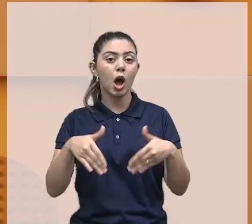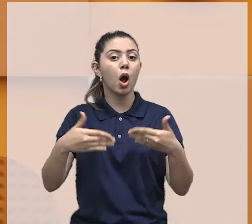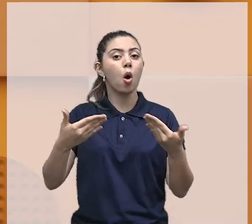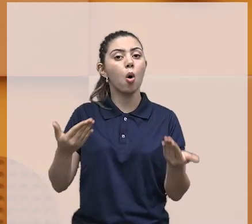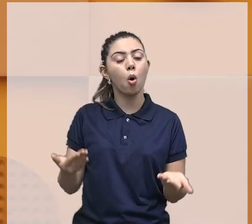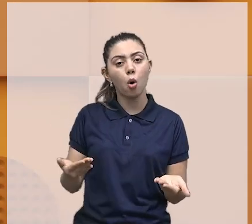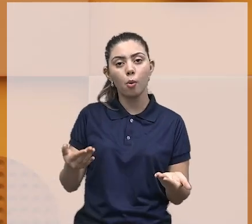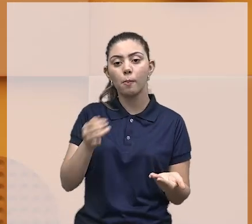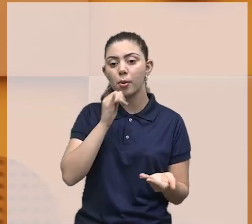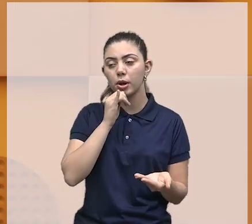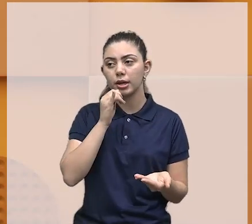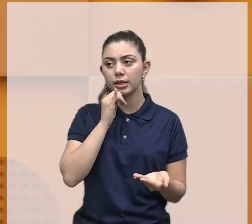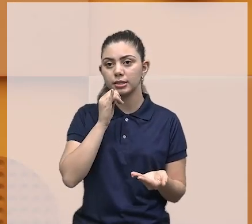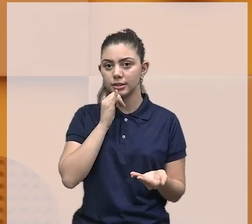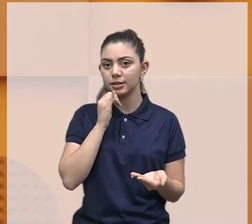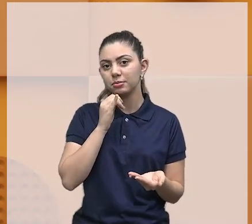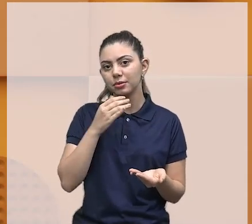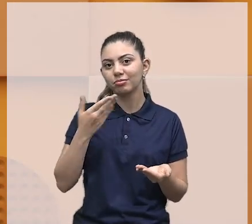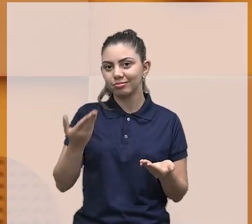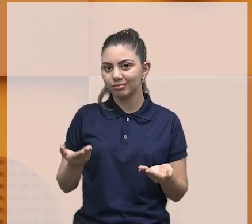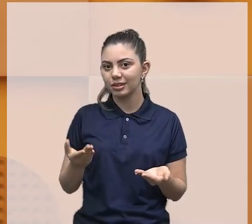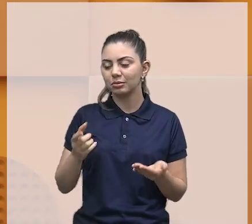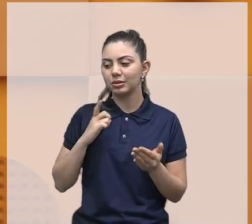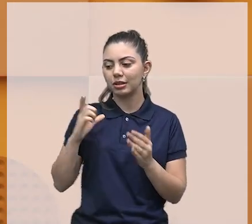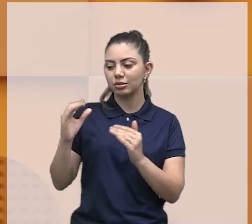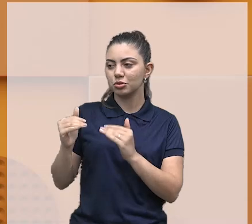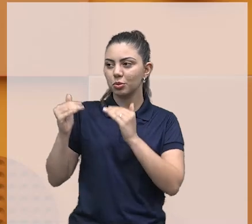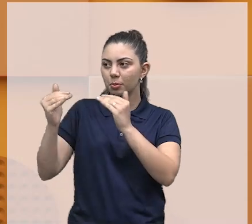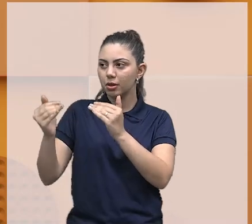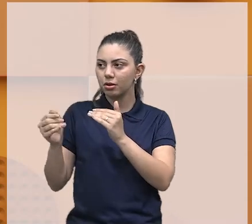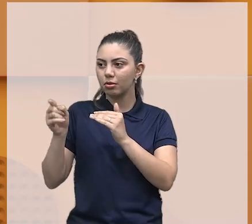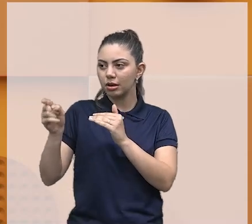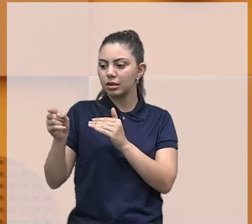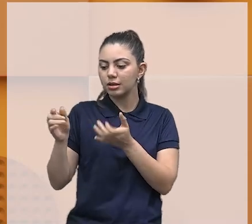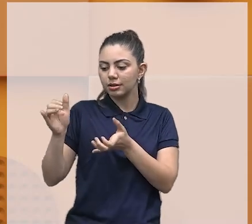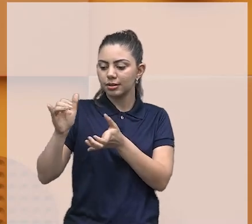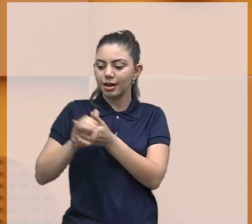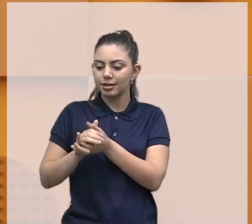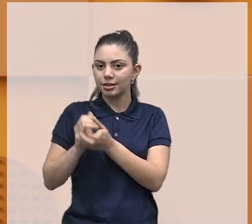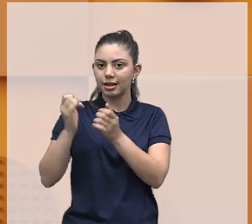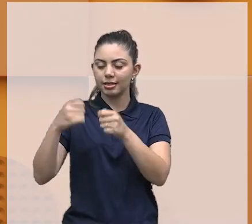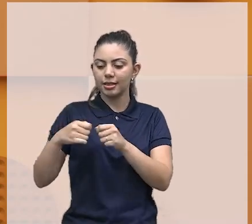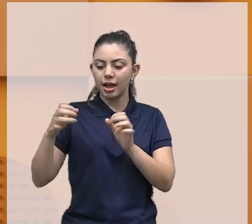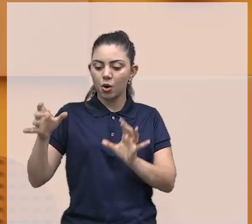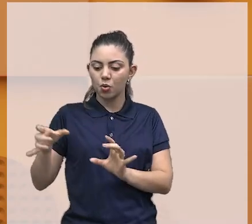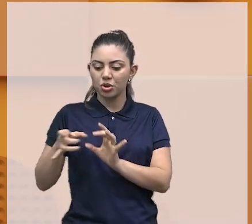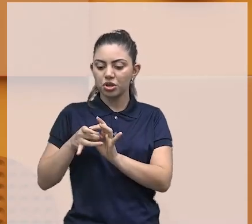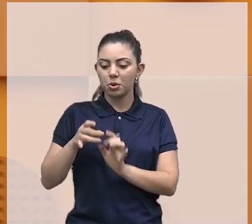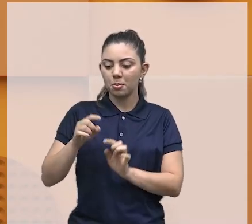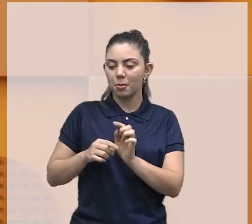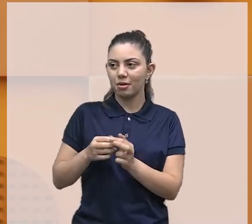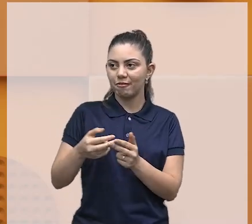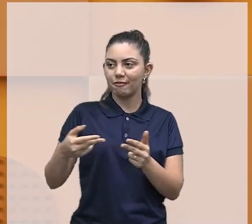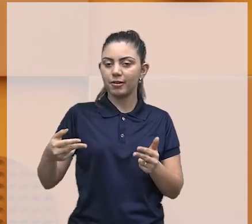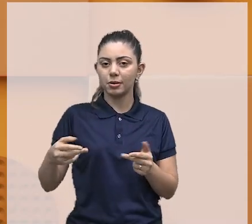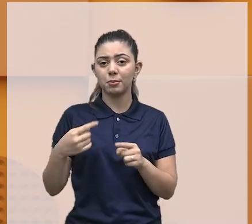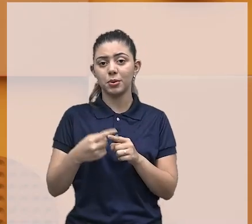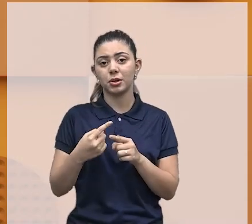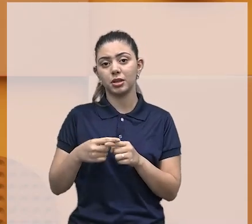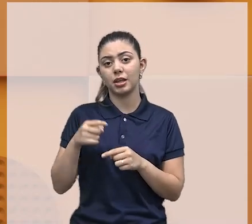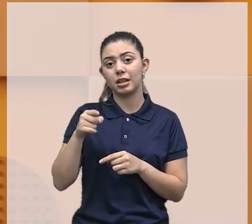então casar exatamente por interesse, querendo mais terras. Deu para entender? Por quê? Porque aqui os casamentos eles